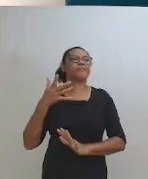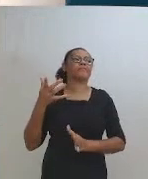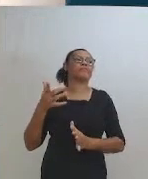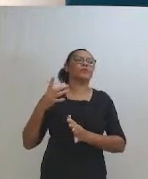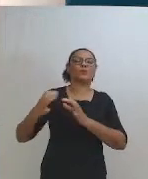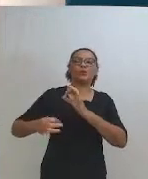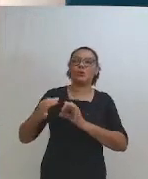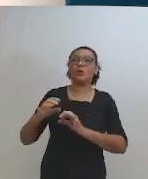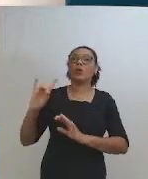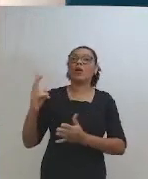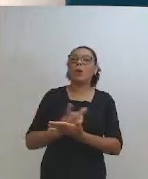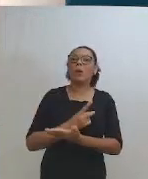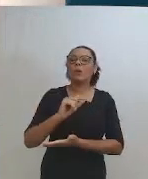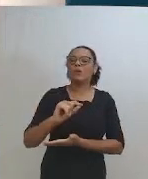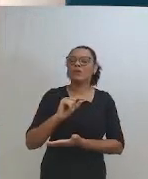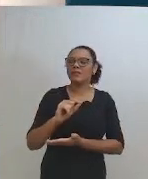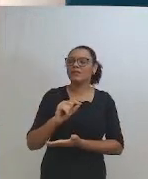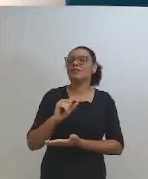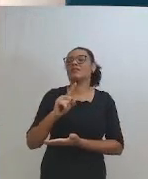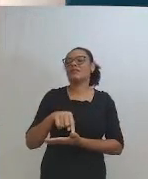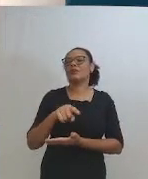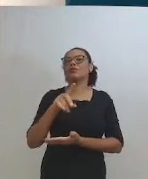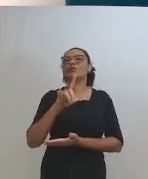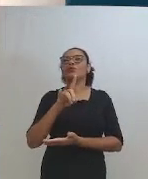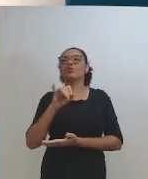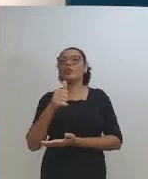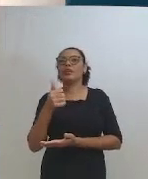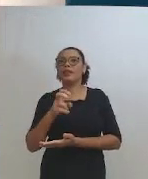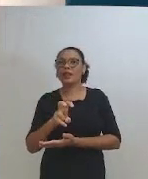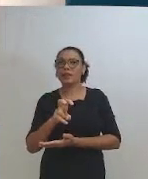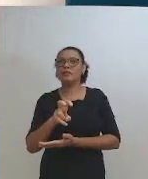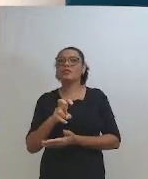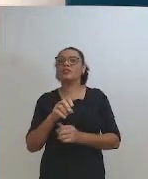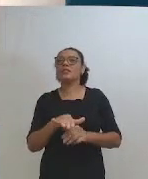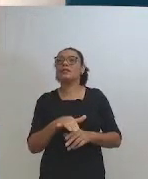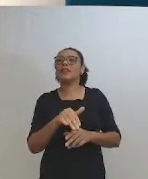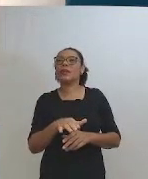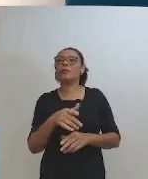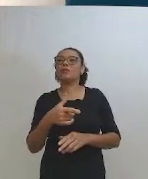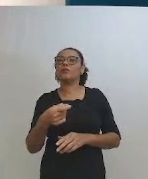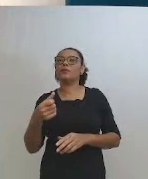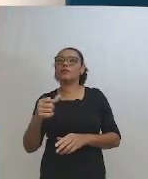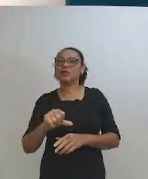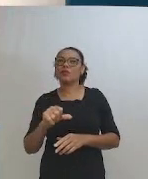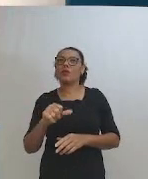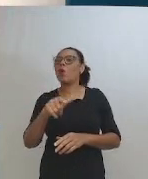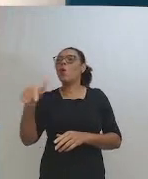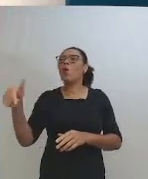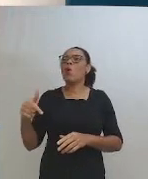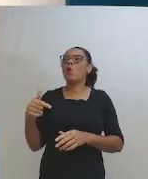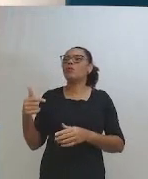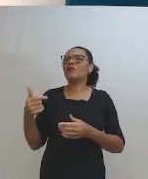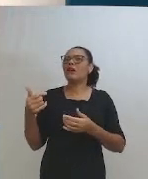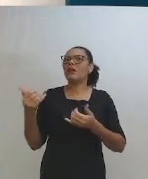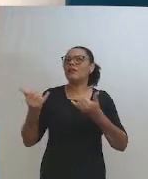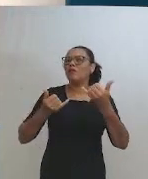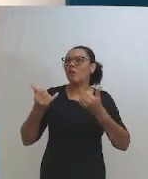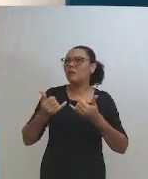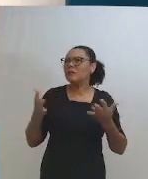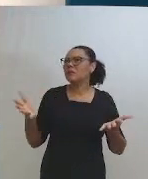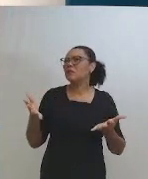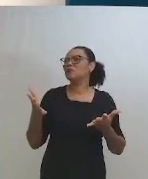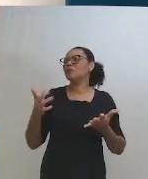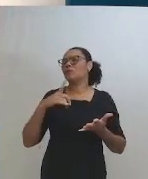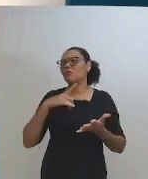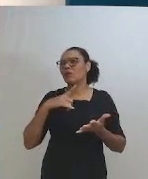típico, ele ocorreu no dia 15 de setembro de 2019, não há nos autos qualquer outra informação de que o recorrente esteja praticando